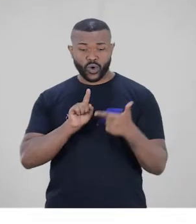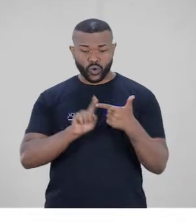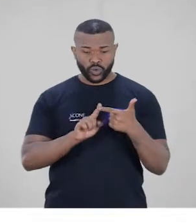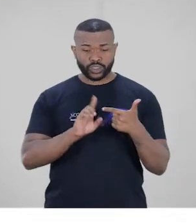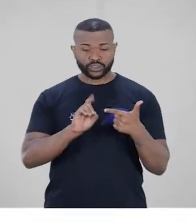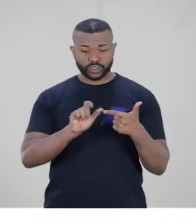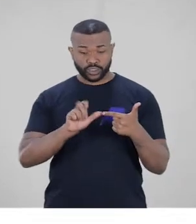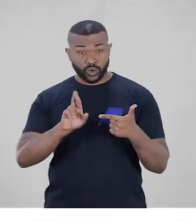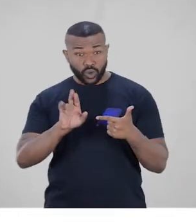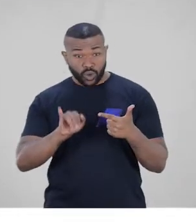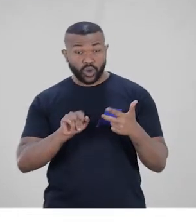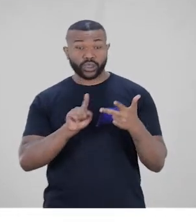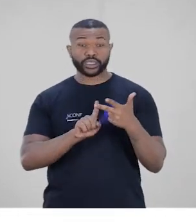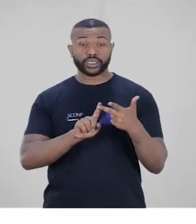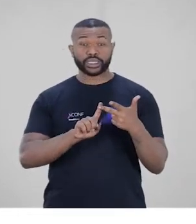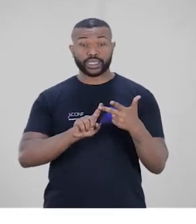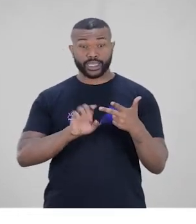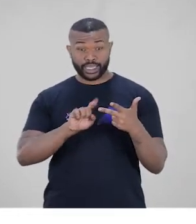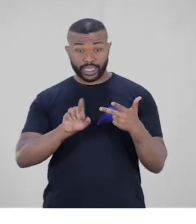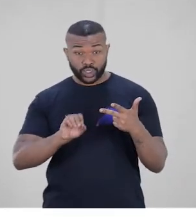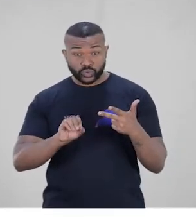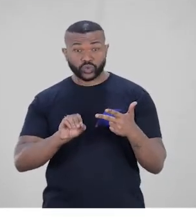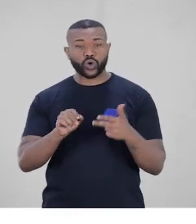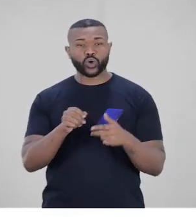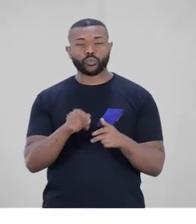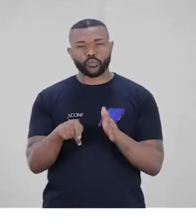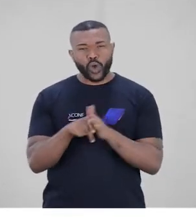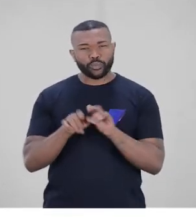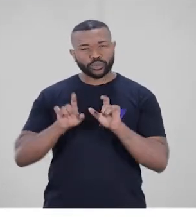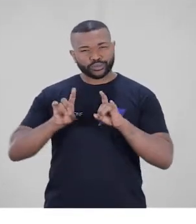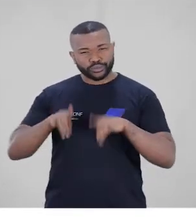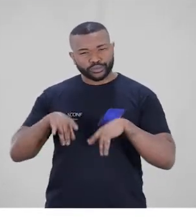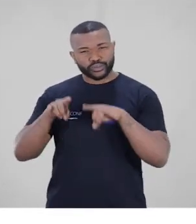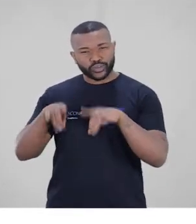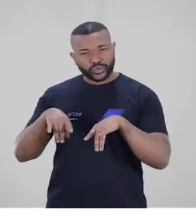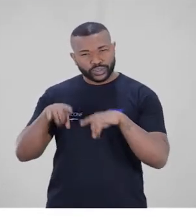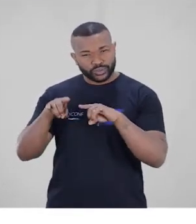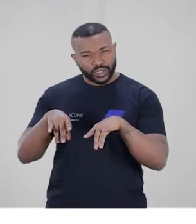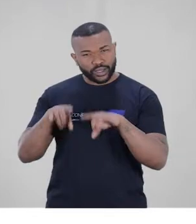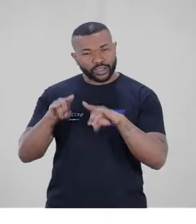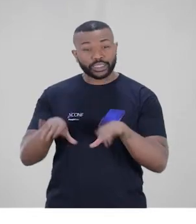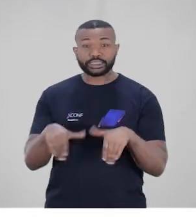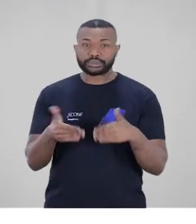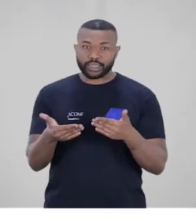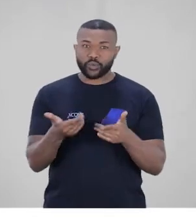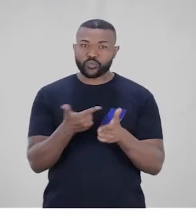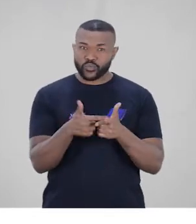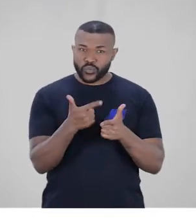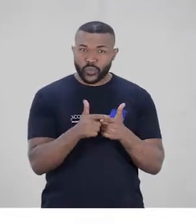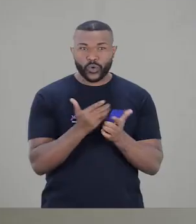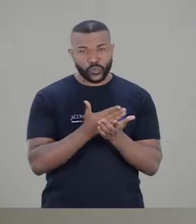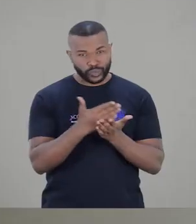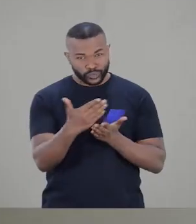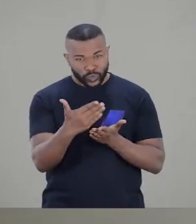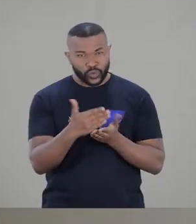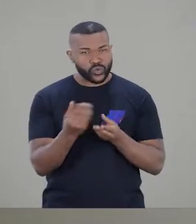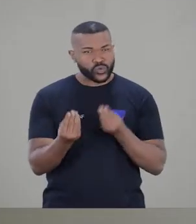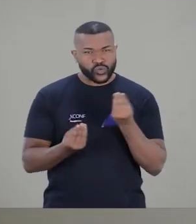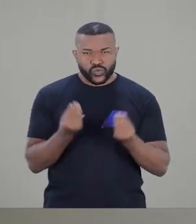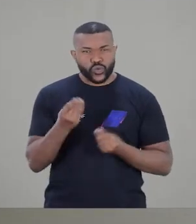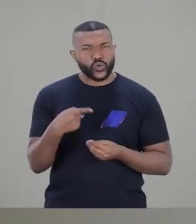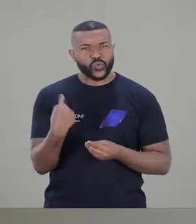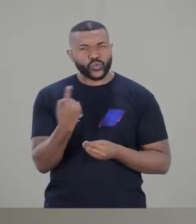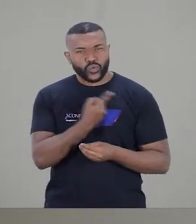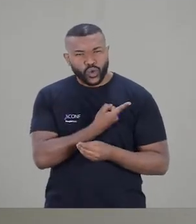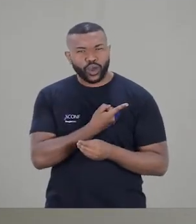Body Shop, Aesop, que é uma marca de cosméticos australiana, e com isso veio o problema. Como